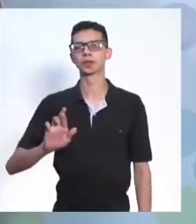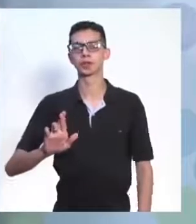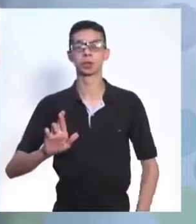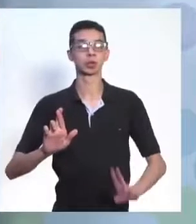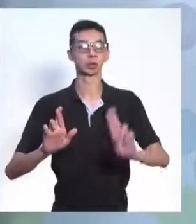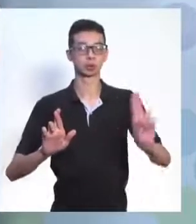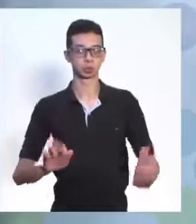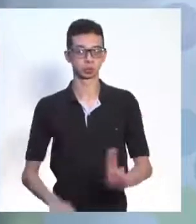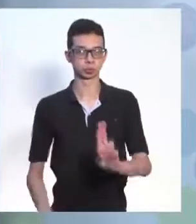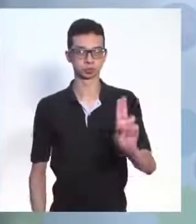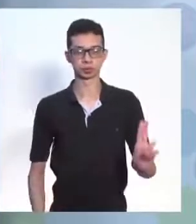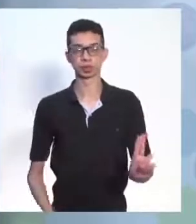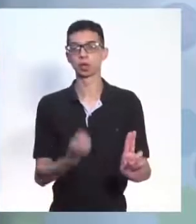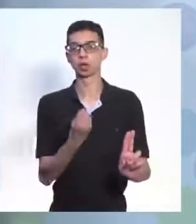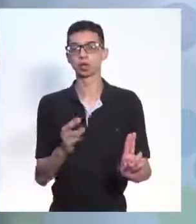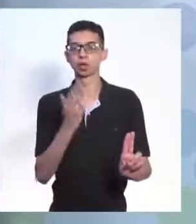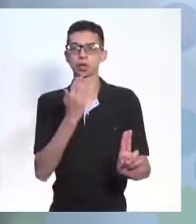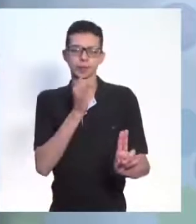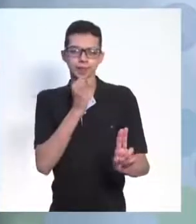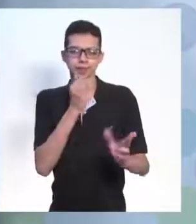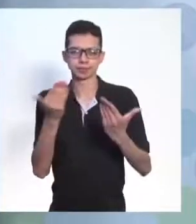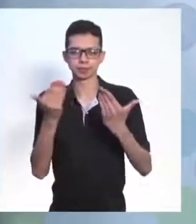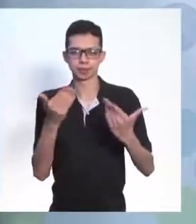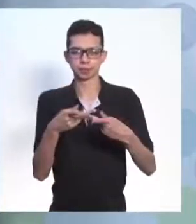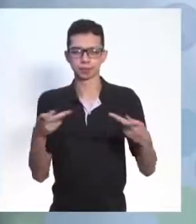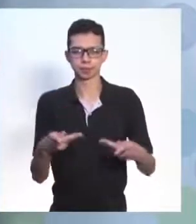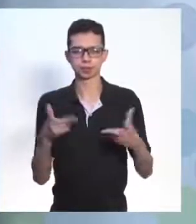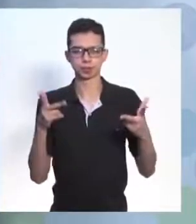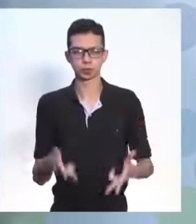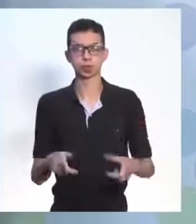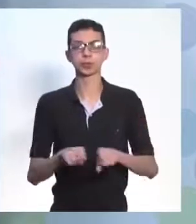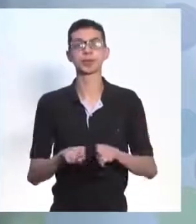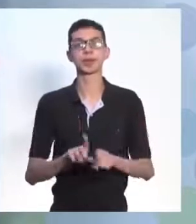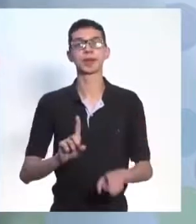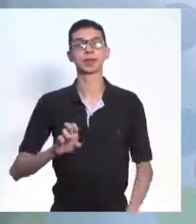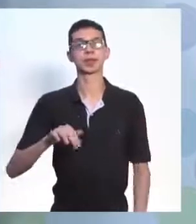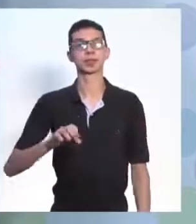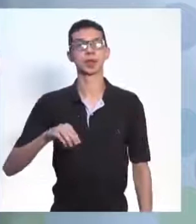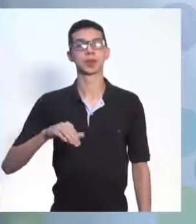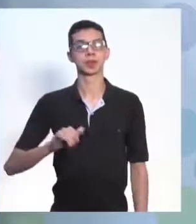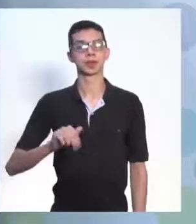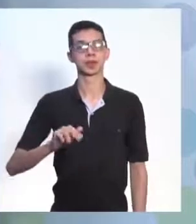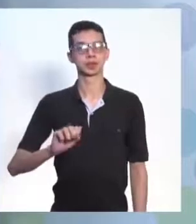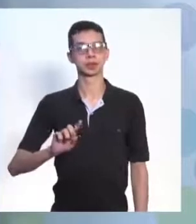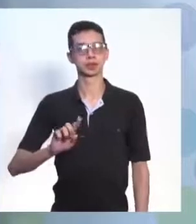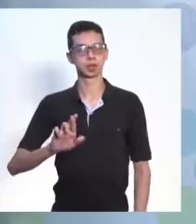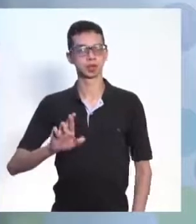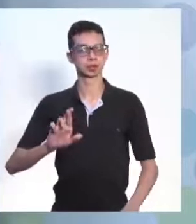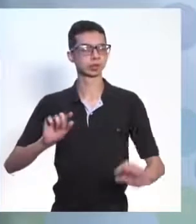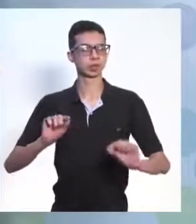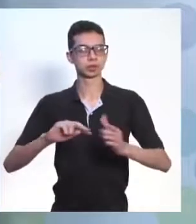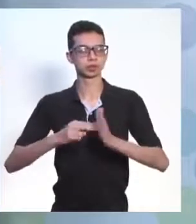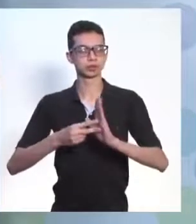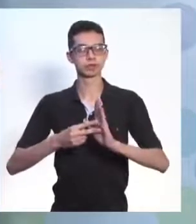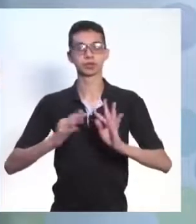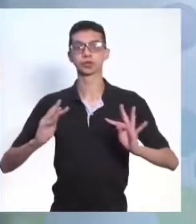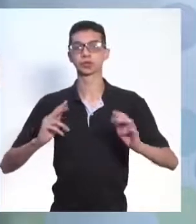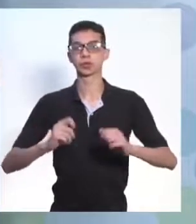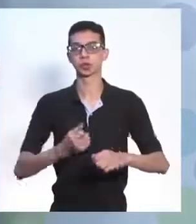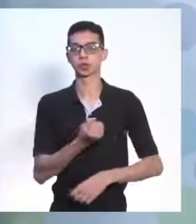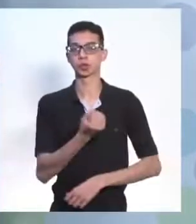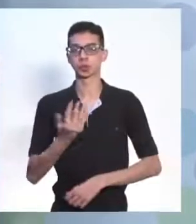ou comido, pensando na ideia da pizza, e o denominador é o todo, a quantidade total de partes em que